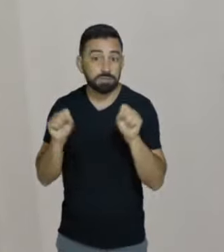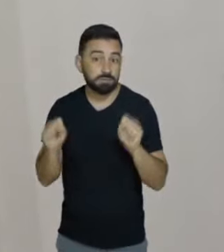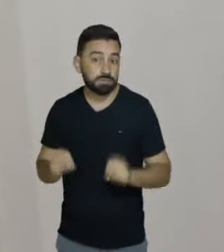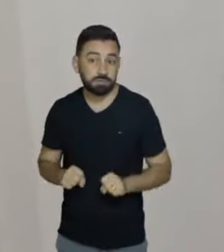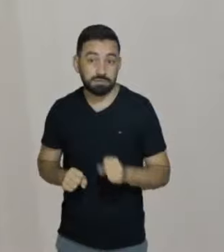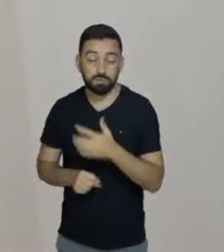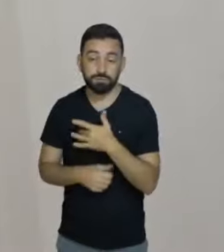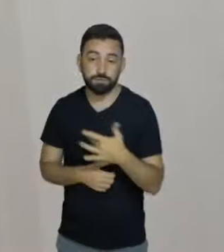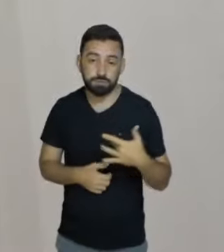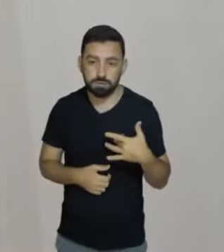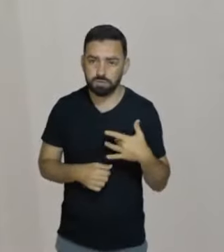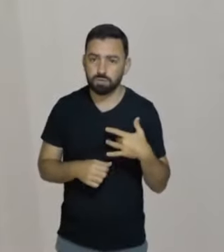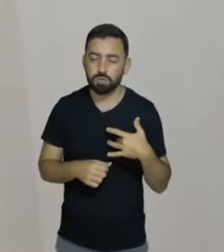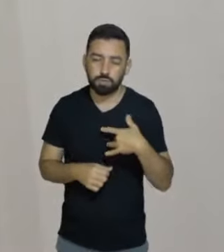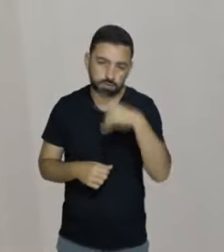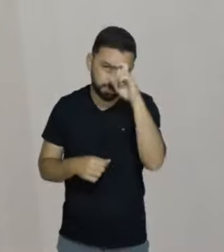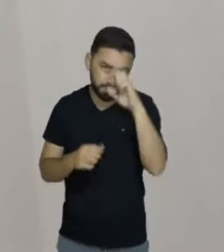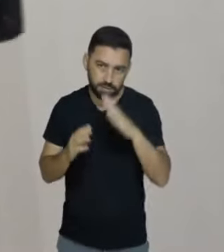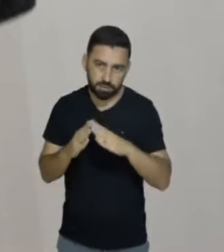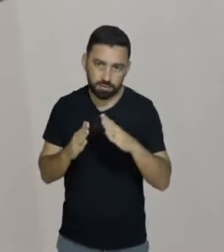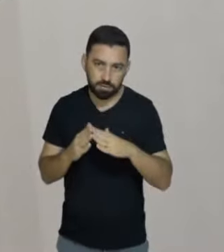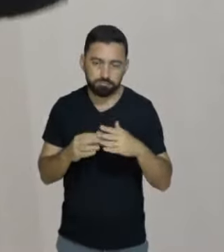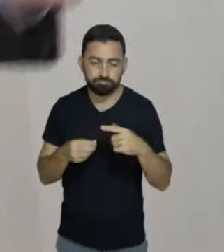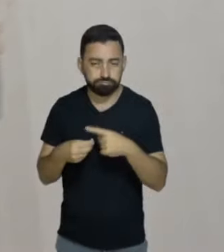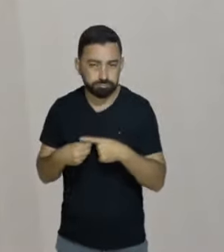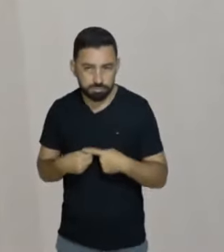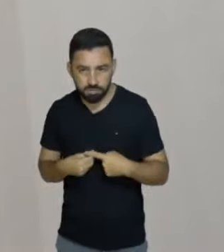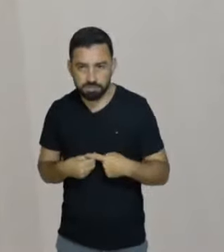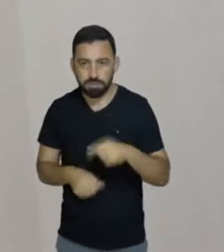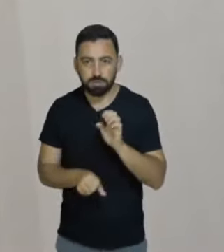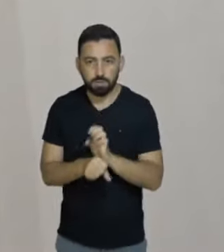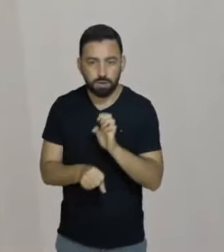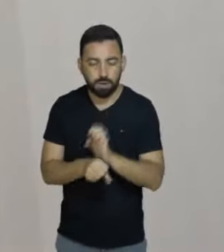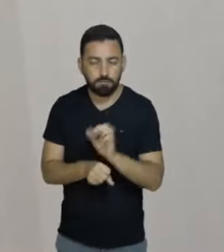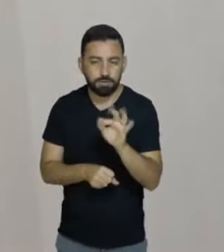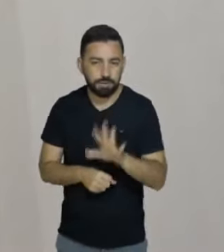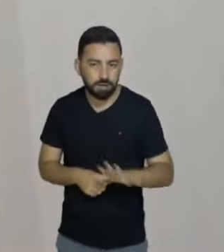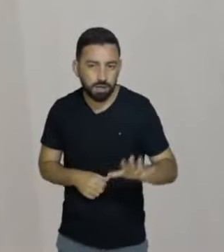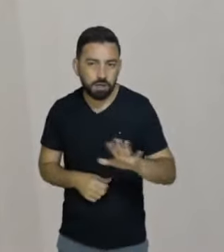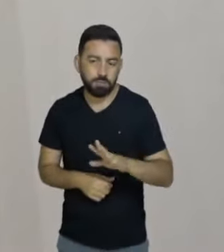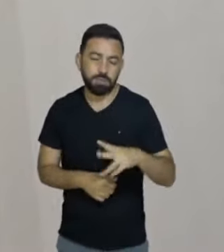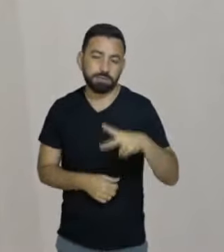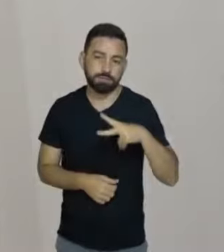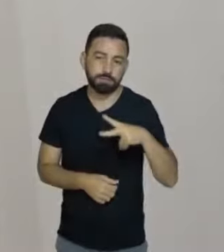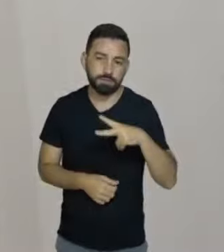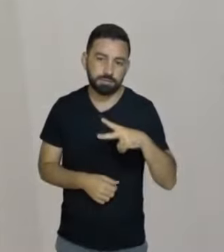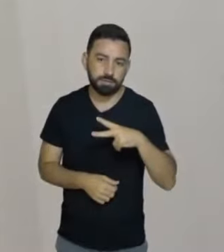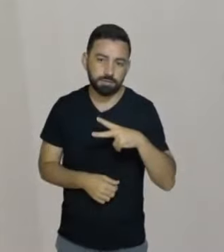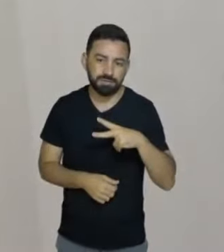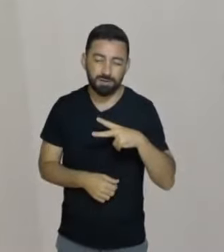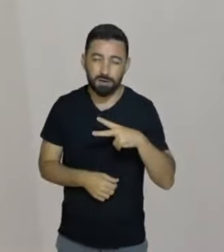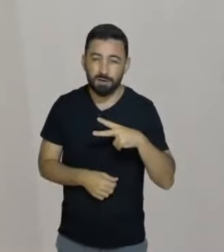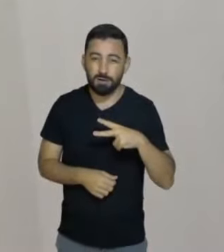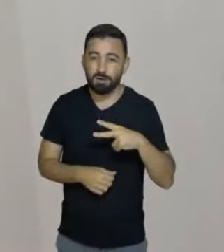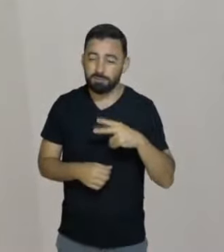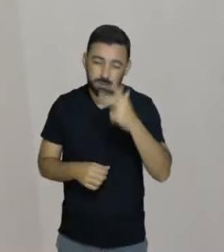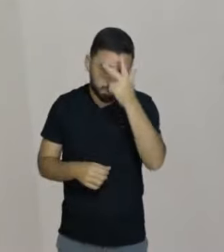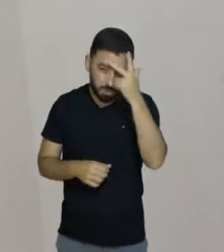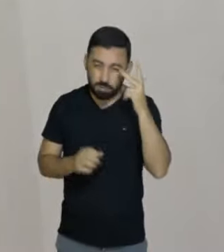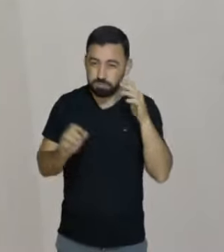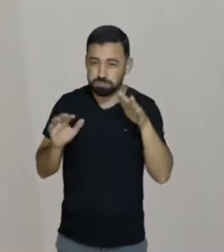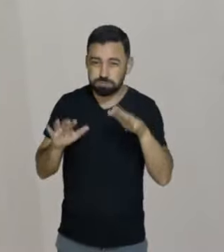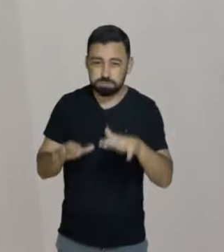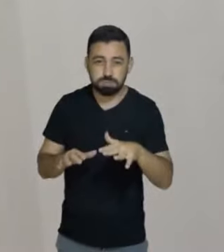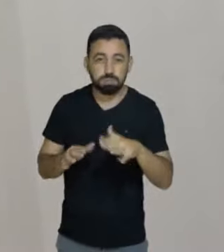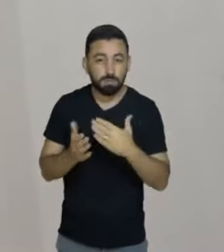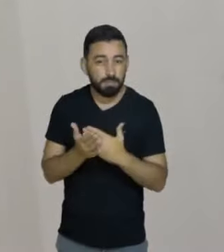seja hospitais municipais, estaduais, federais, particulares, com acúmulo de pessoas em pequeno espaço